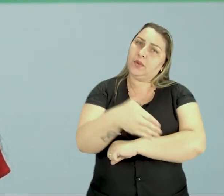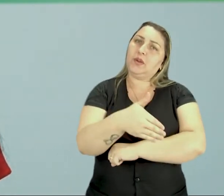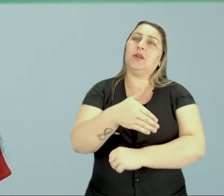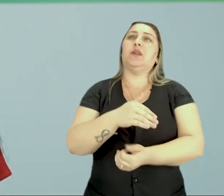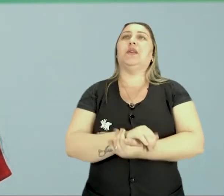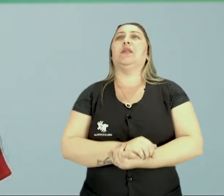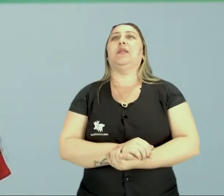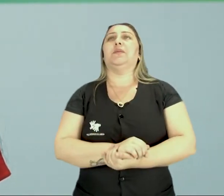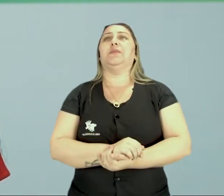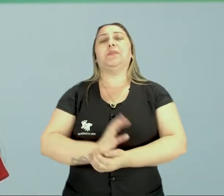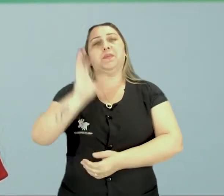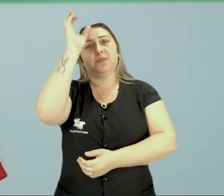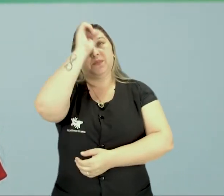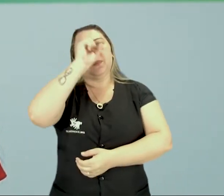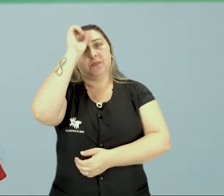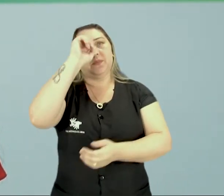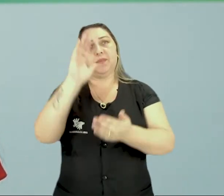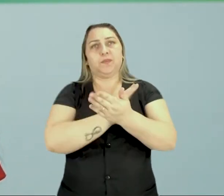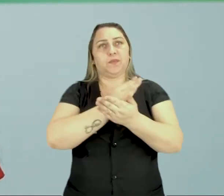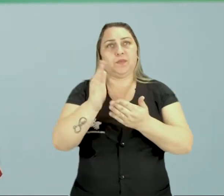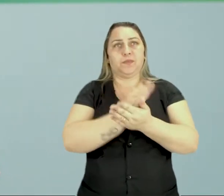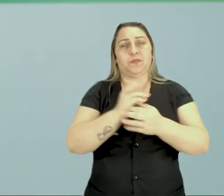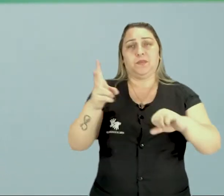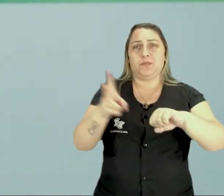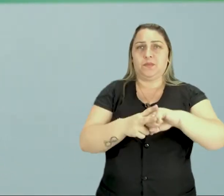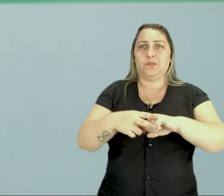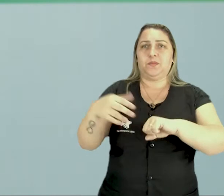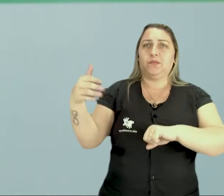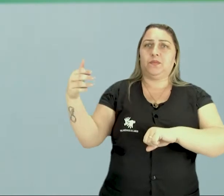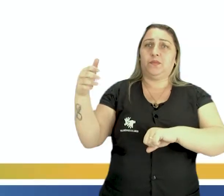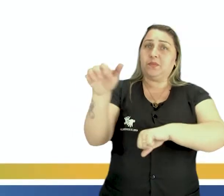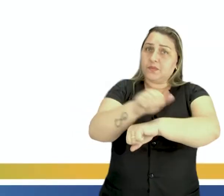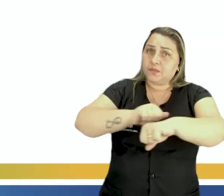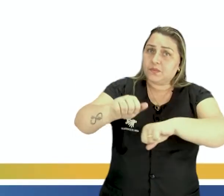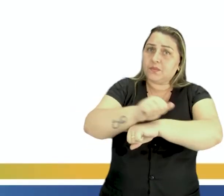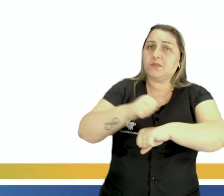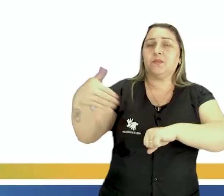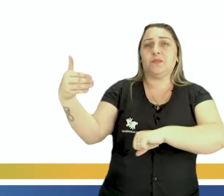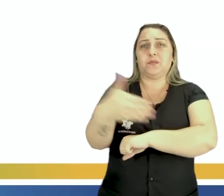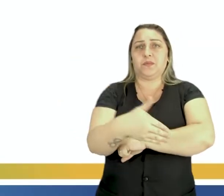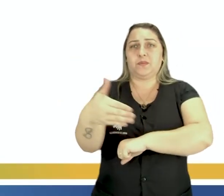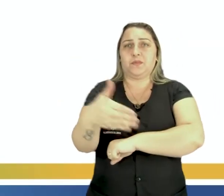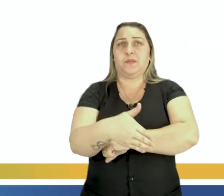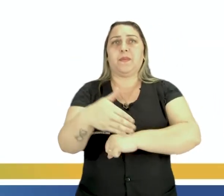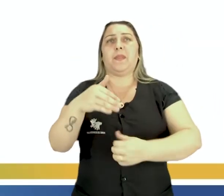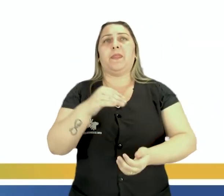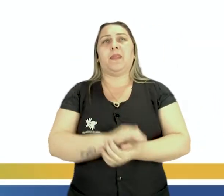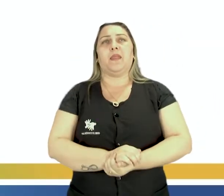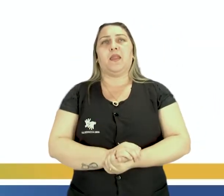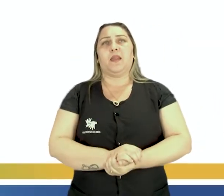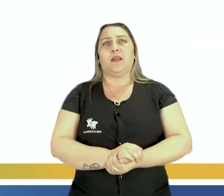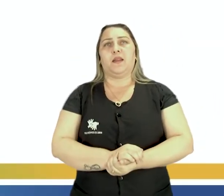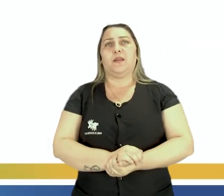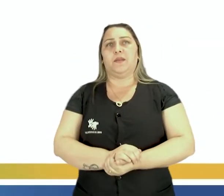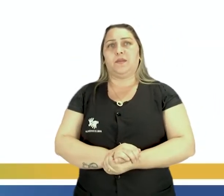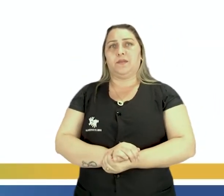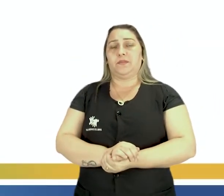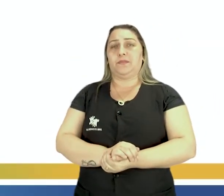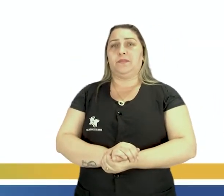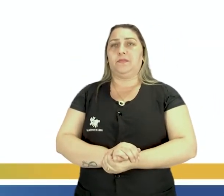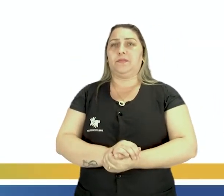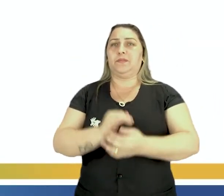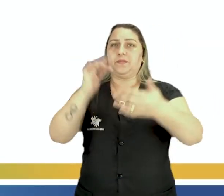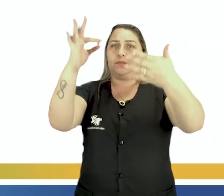Vamos aprender alguns outros advérbios de frequência. Observem comigo aí na tela que nós temos especificado numa